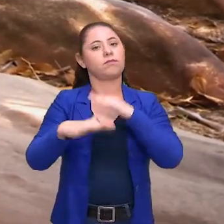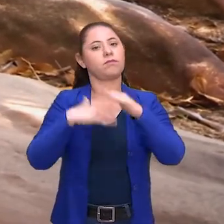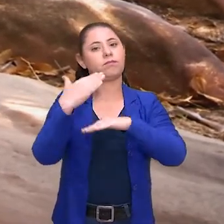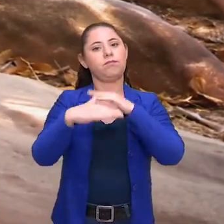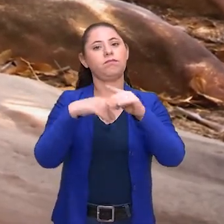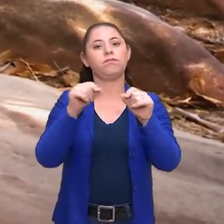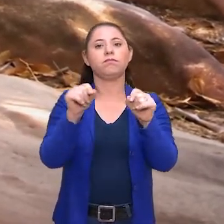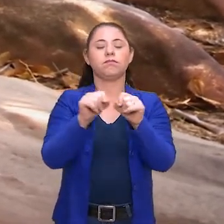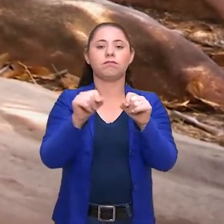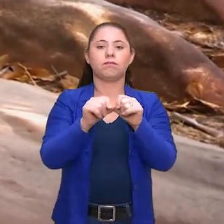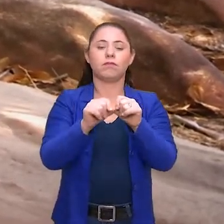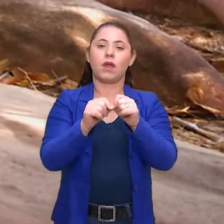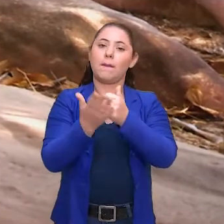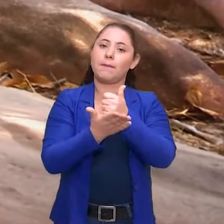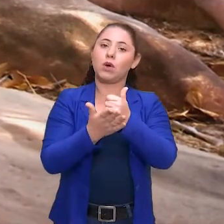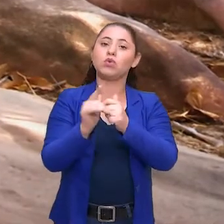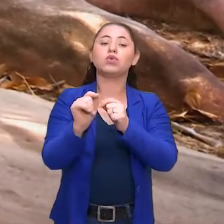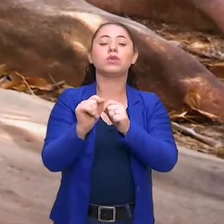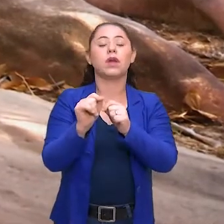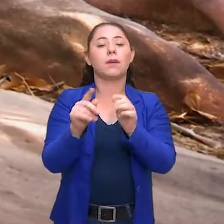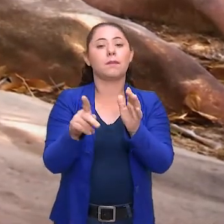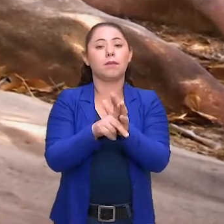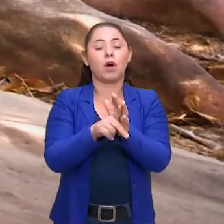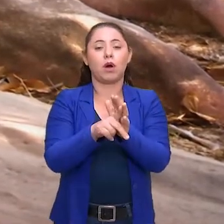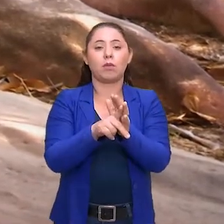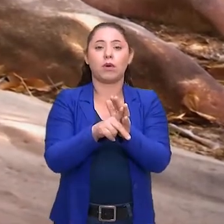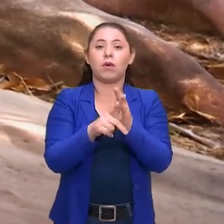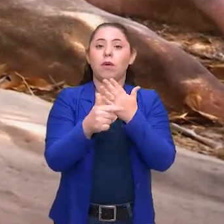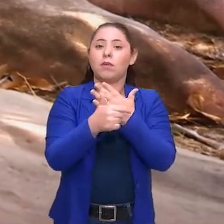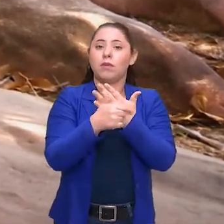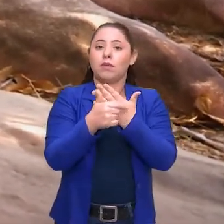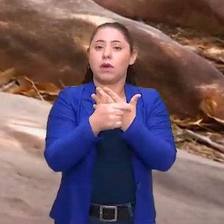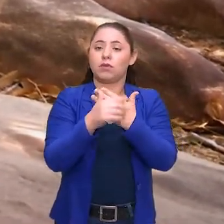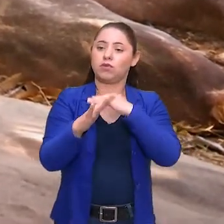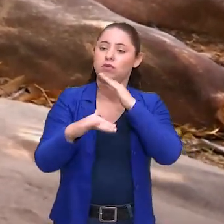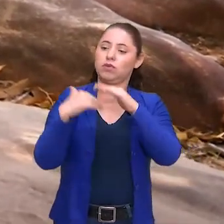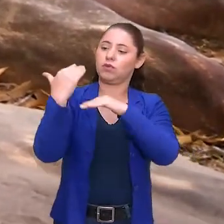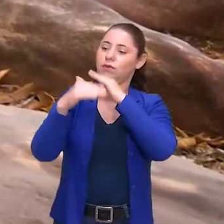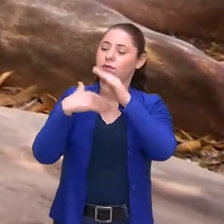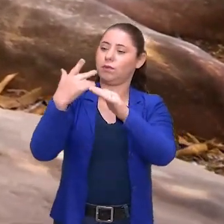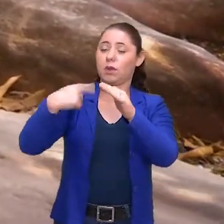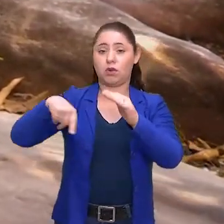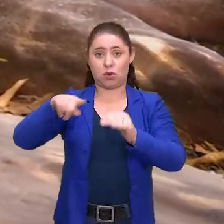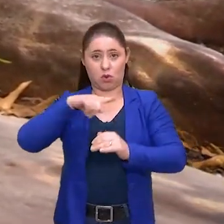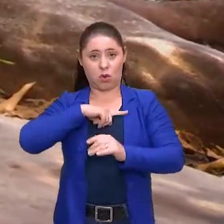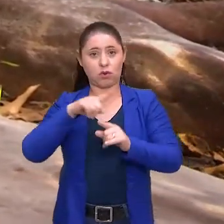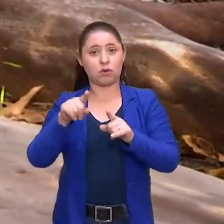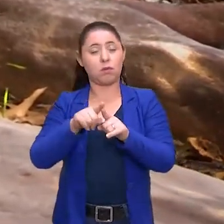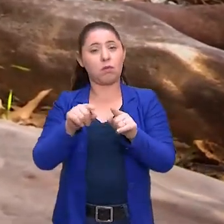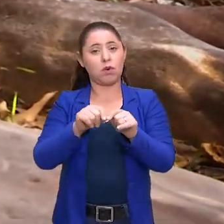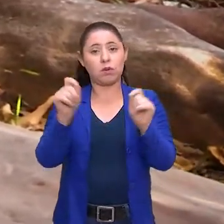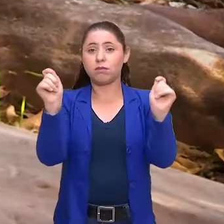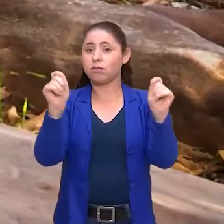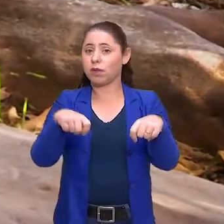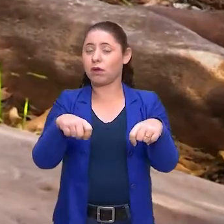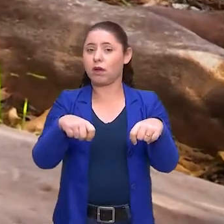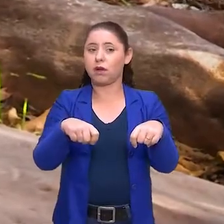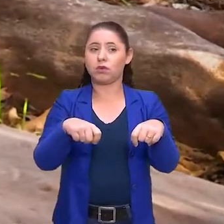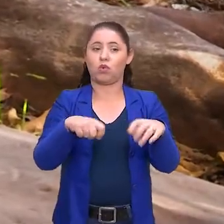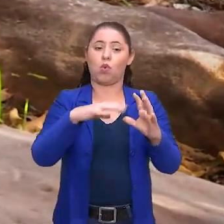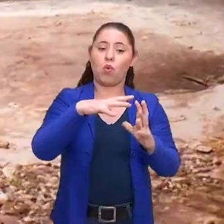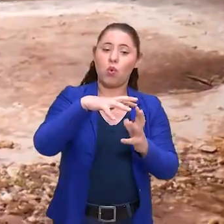de desenvolvimento que são pautadas nas nossas vocações desenvolvimentistas através